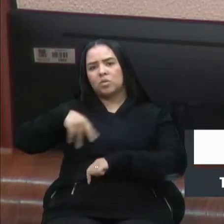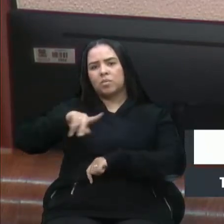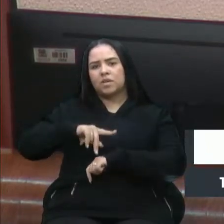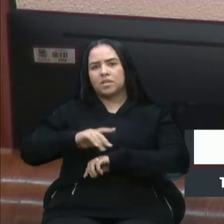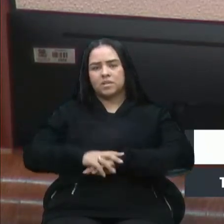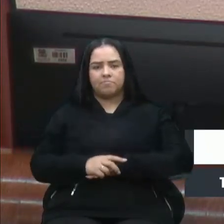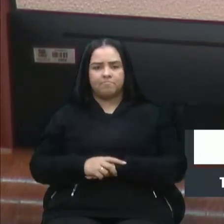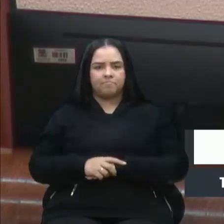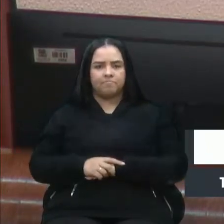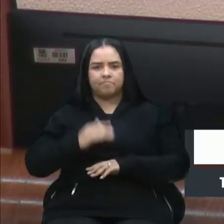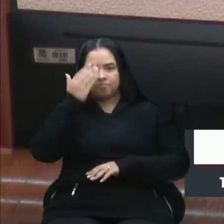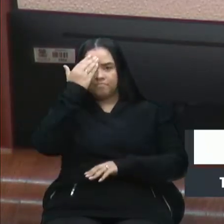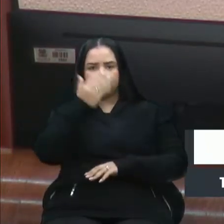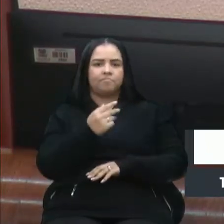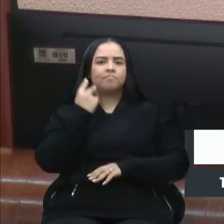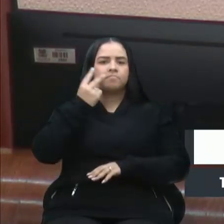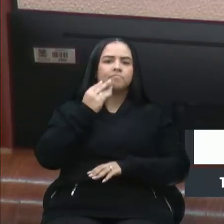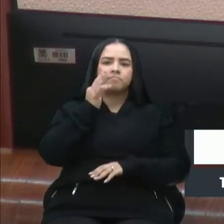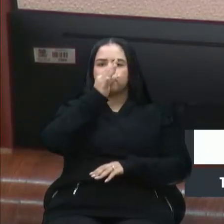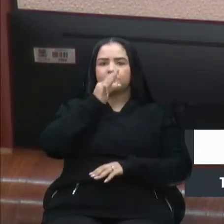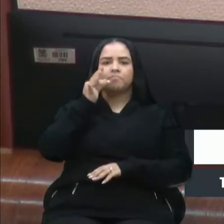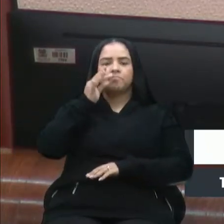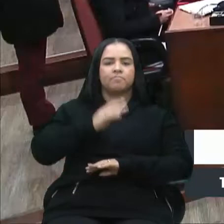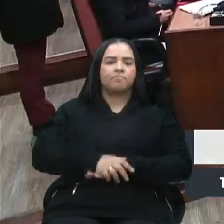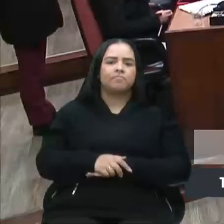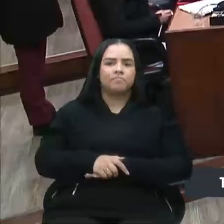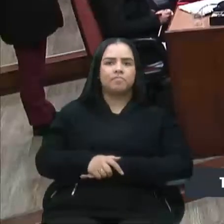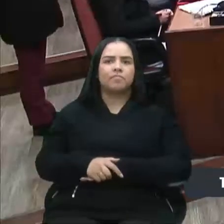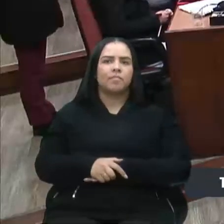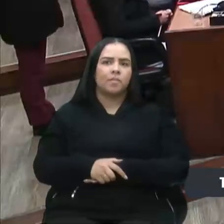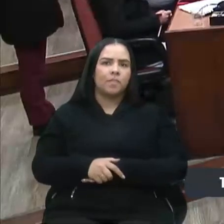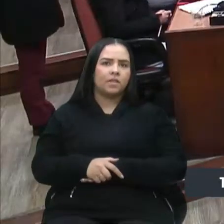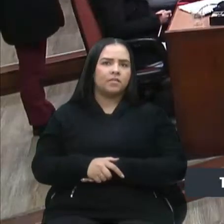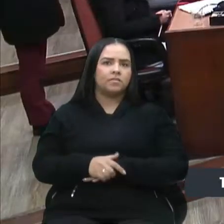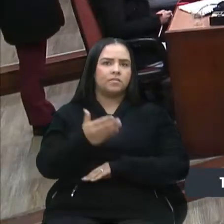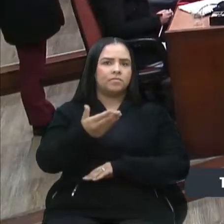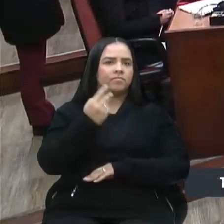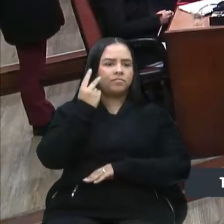país não sei